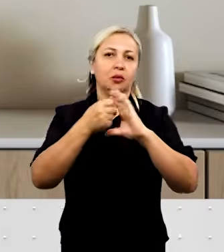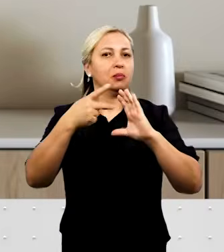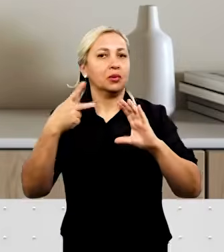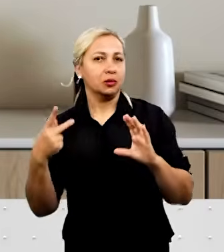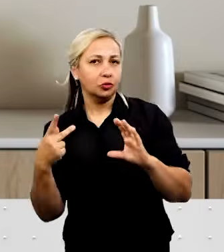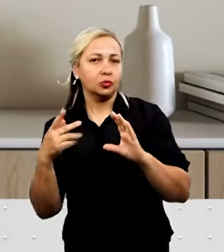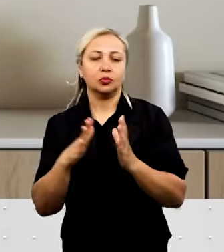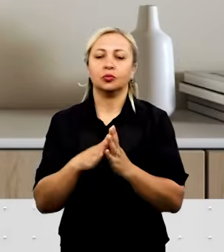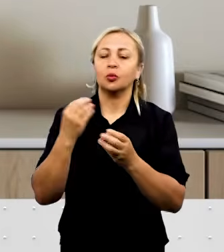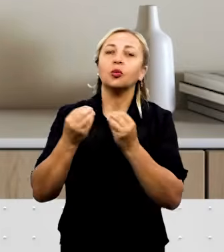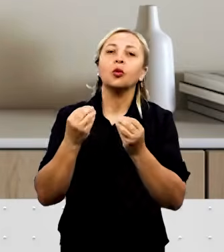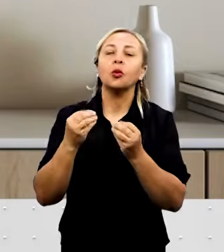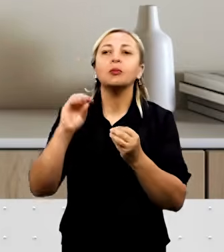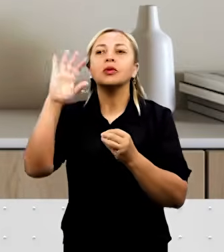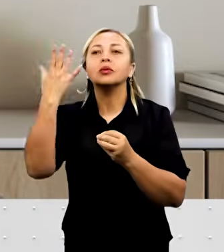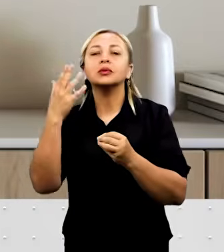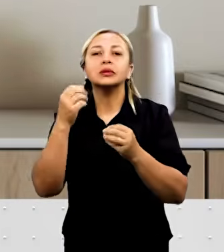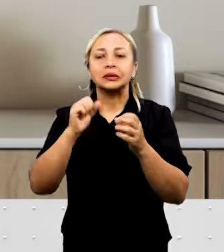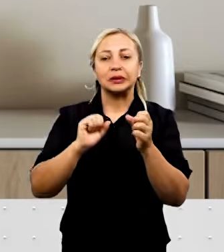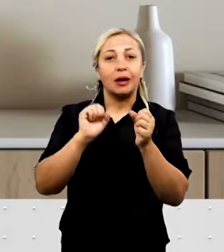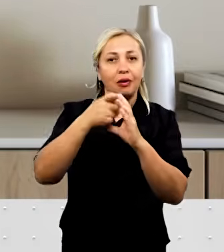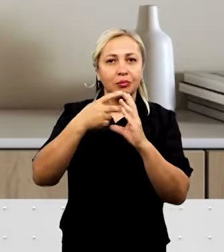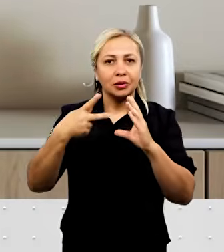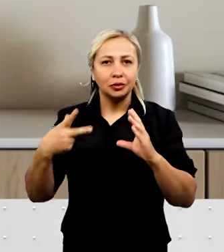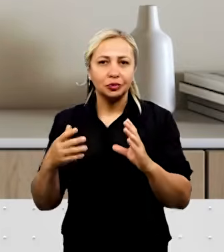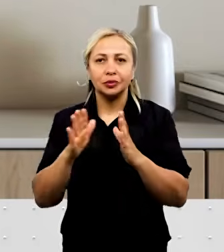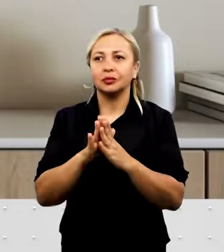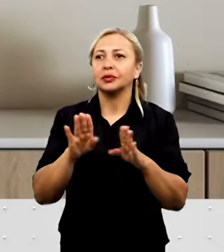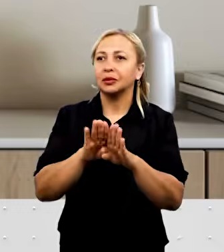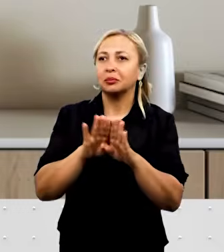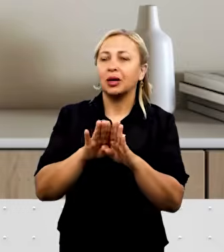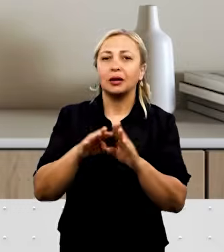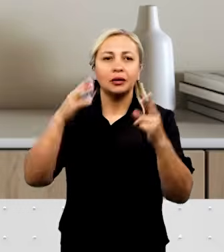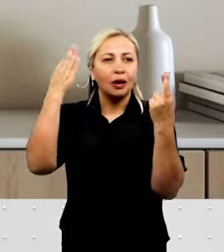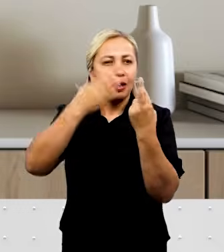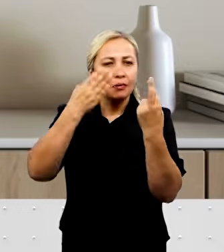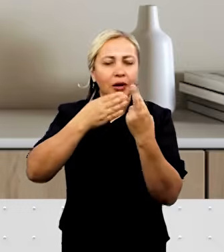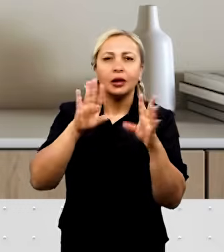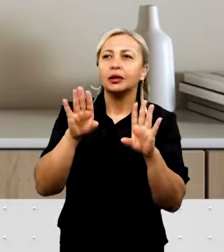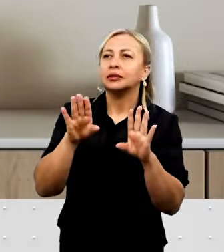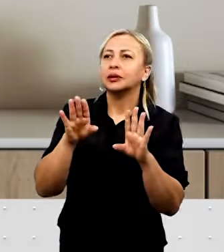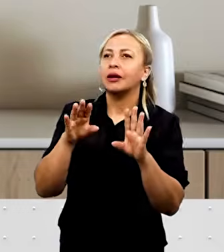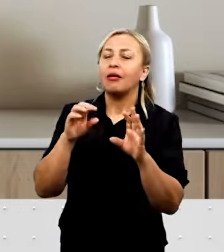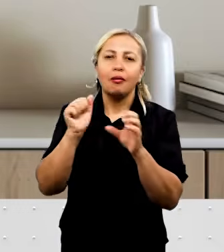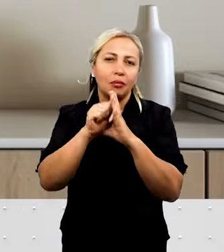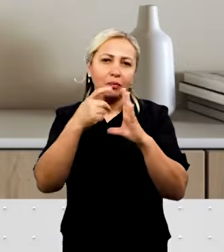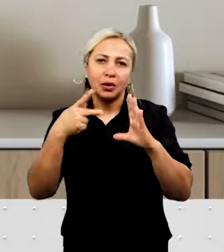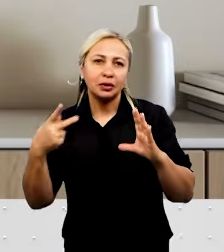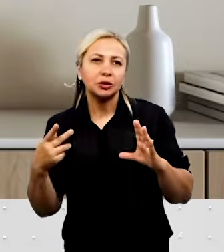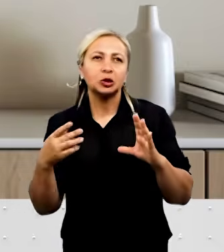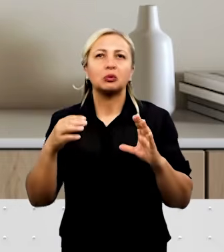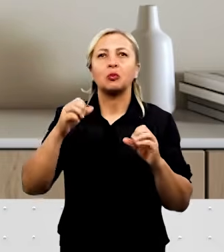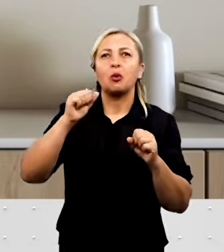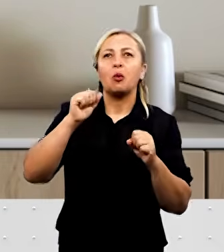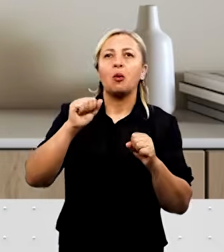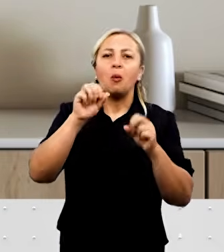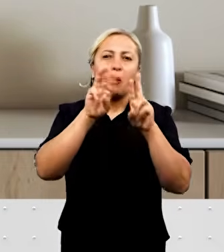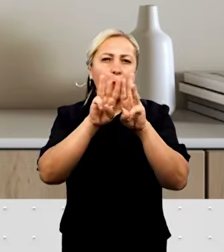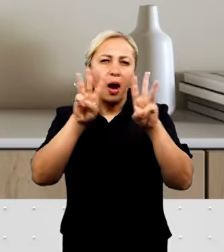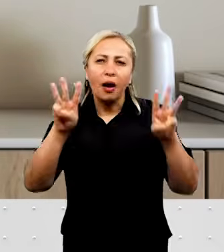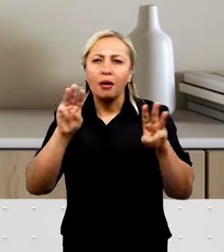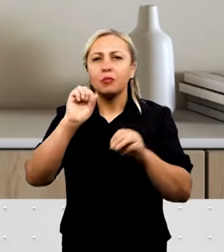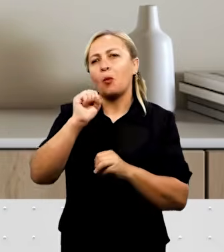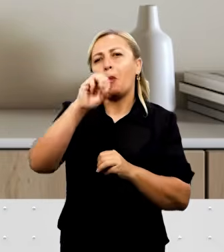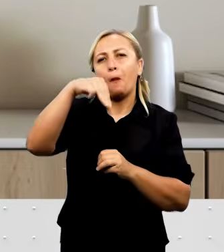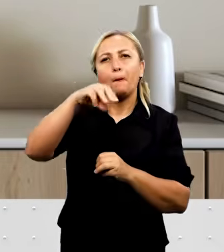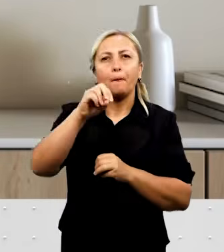para o desenvolvimento da ferramenta, como seria essa ferramenta, no caso, os levantamentos referentes. Se seria um aplicativo mobile,